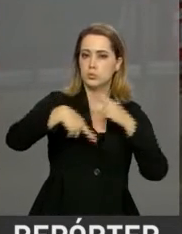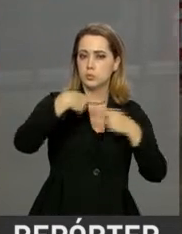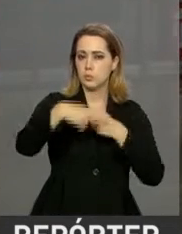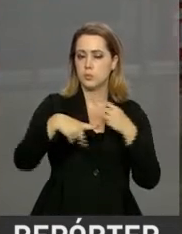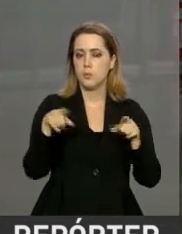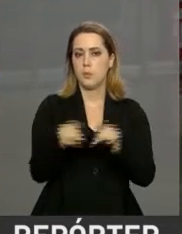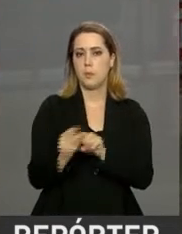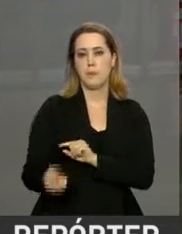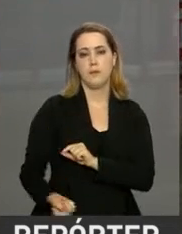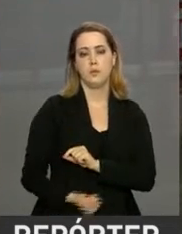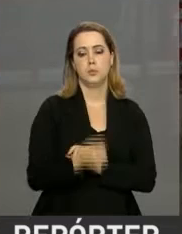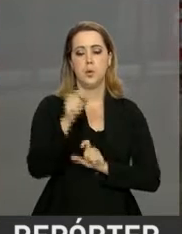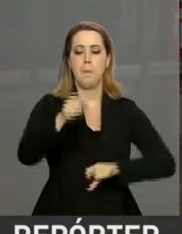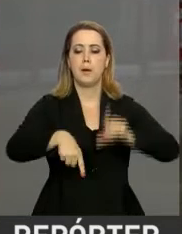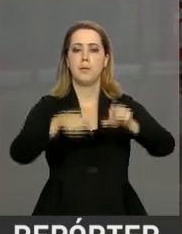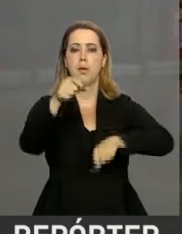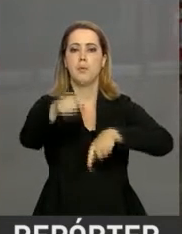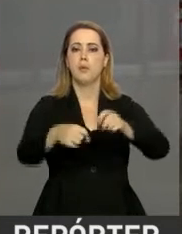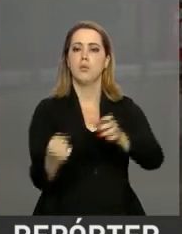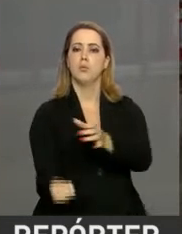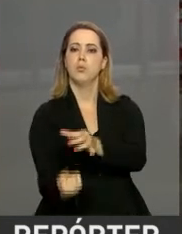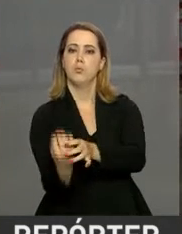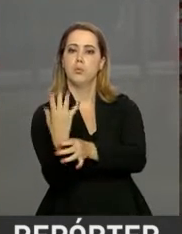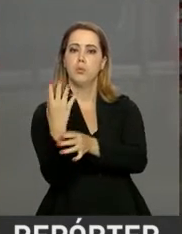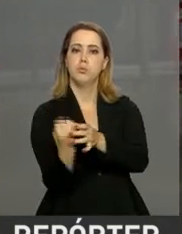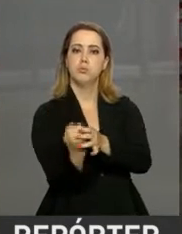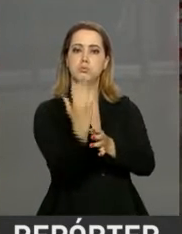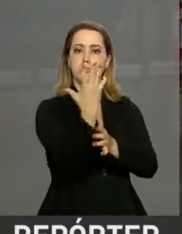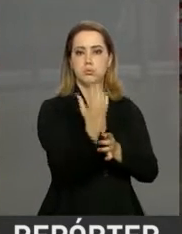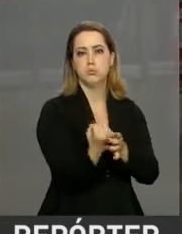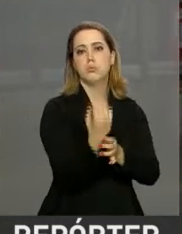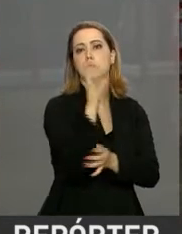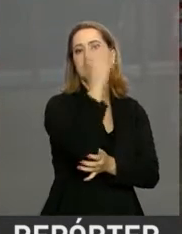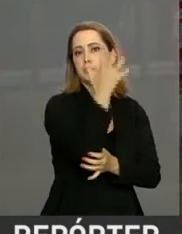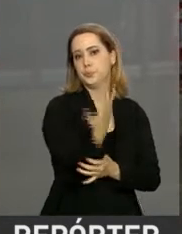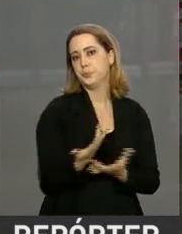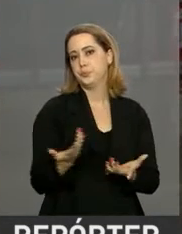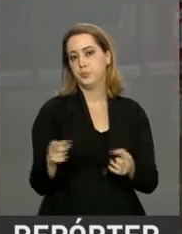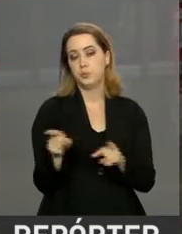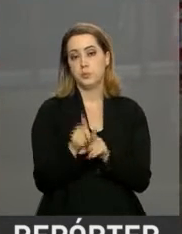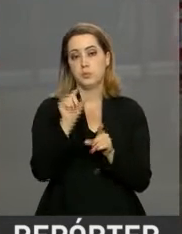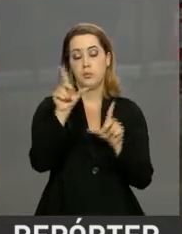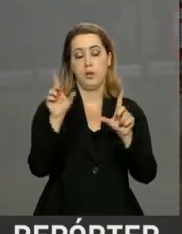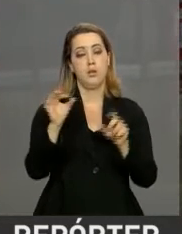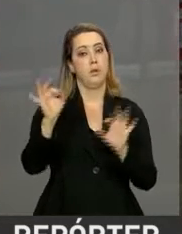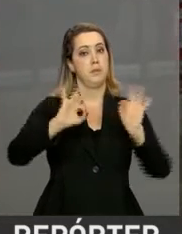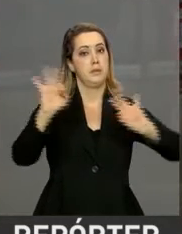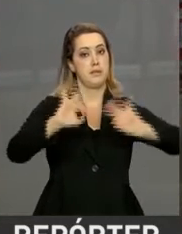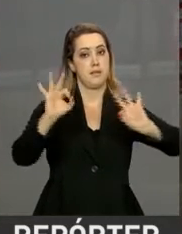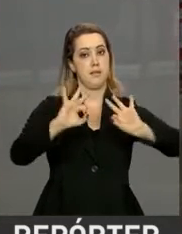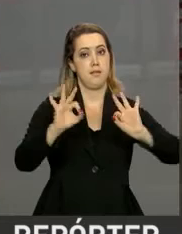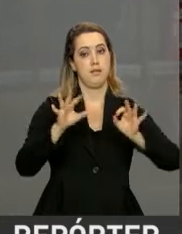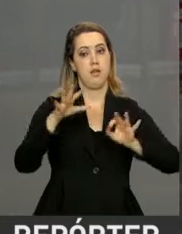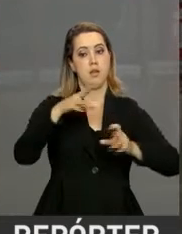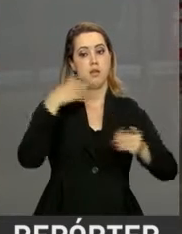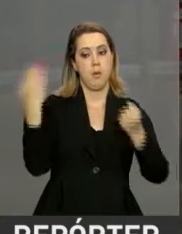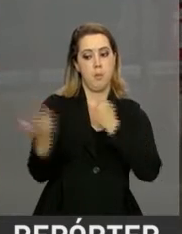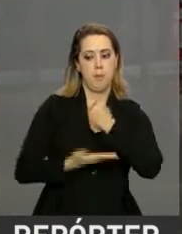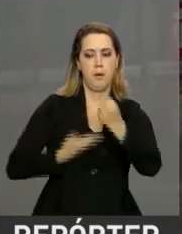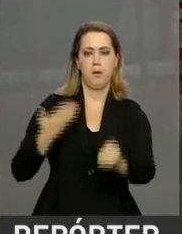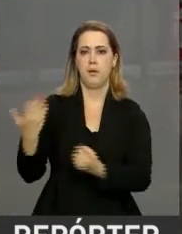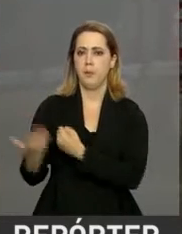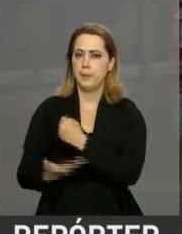recuperar florestas e áreas desmatadas. O país ainda se comprometeu a zerar o desmatamento na Amazônia brasileira e